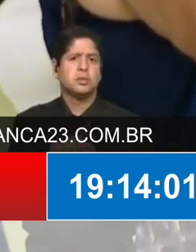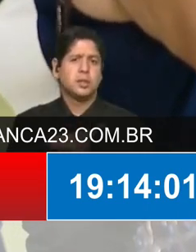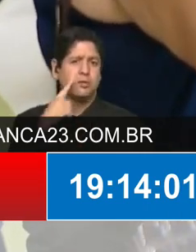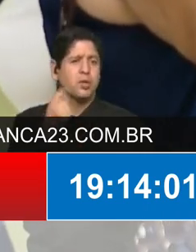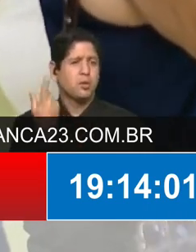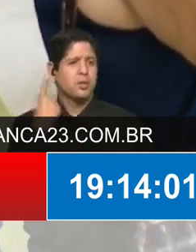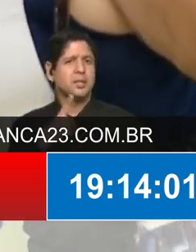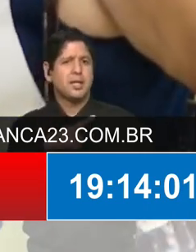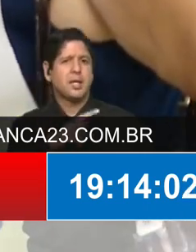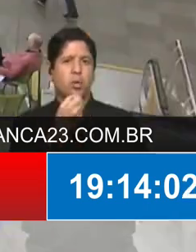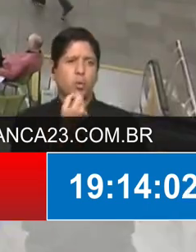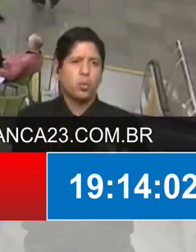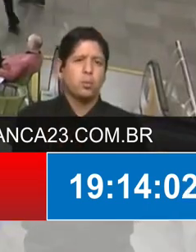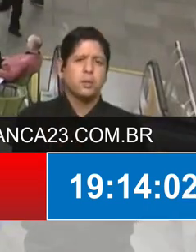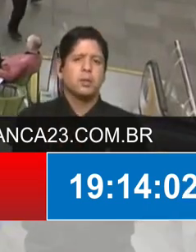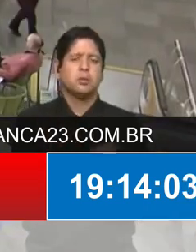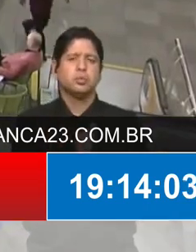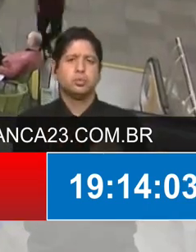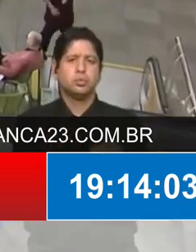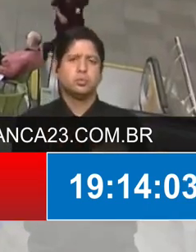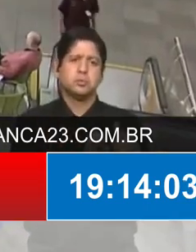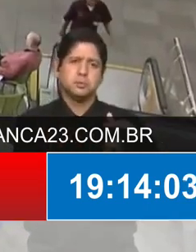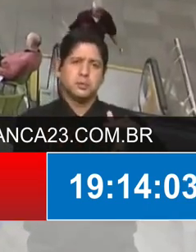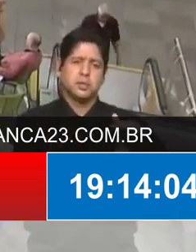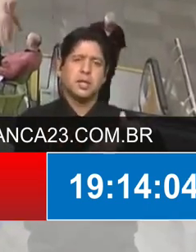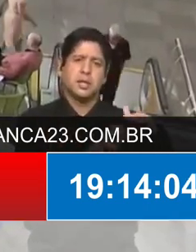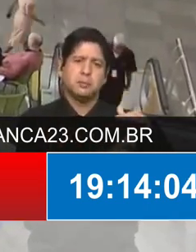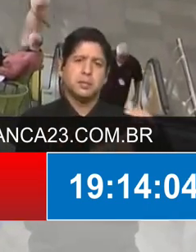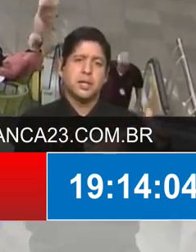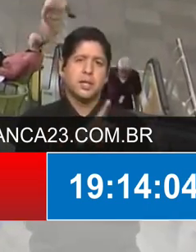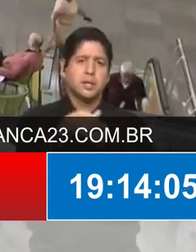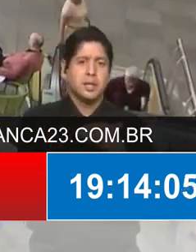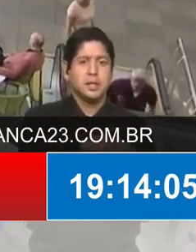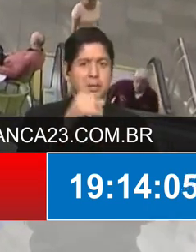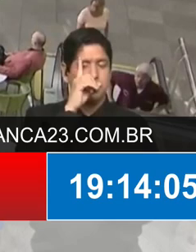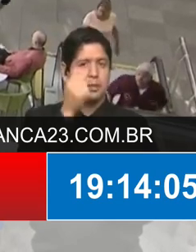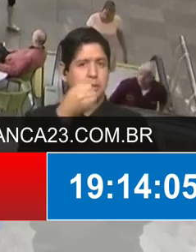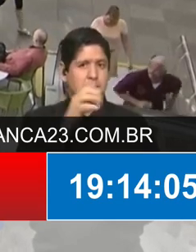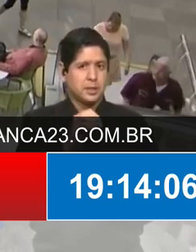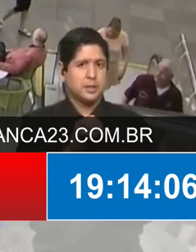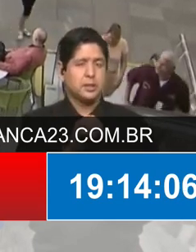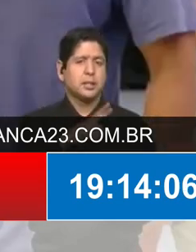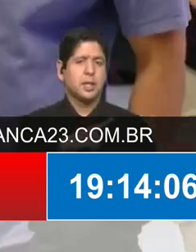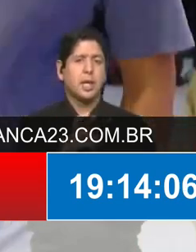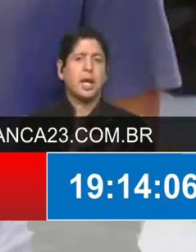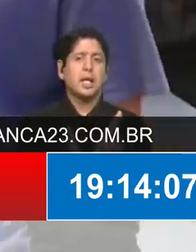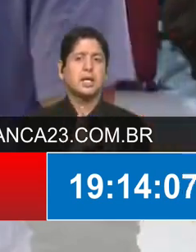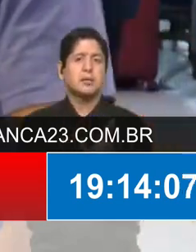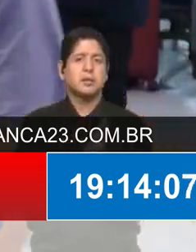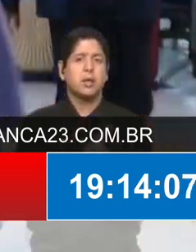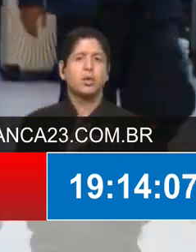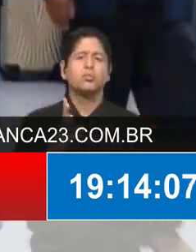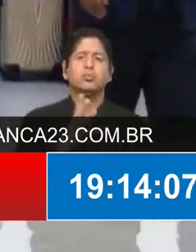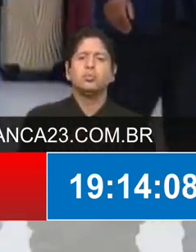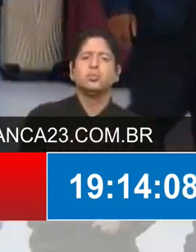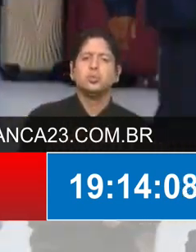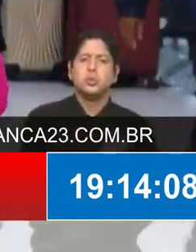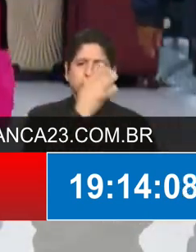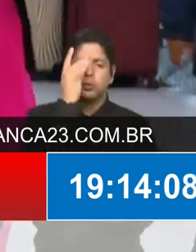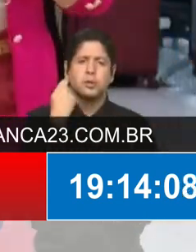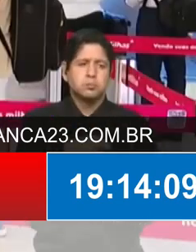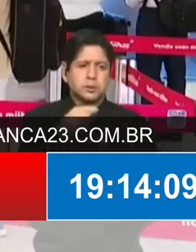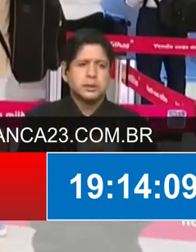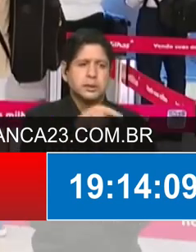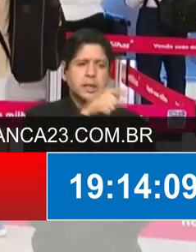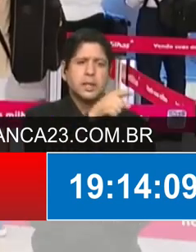comprado pacotes juntos à agência. A agência terá 10 dias para publicar a relação nominal de credores, com os valores